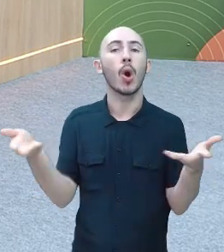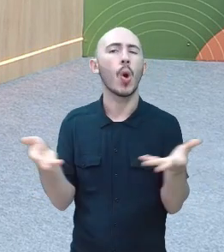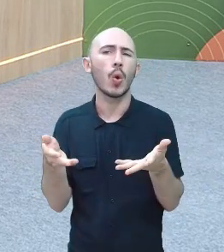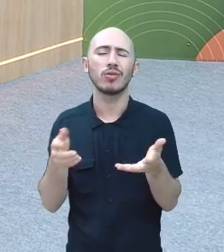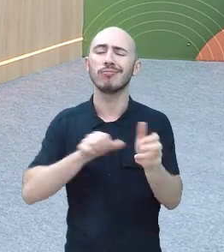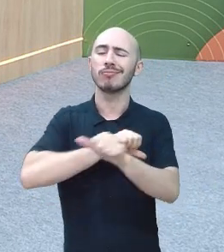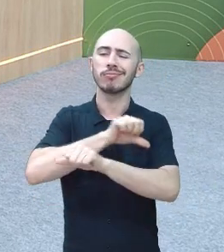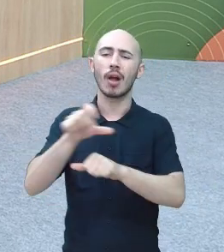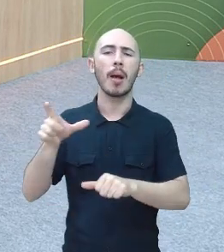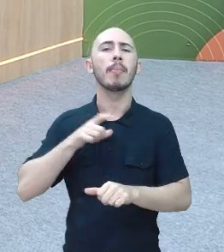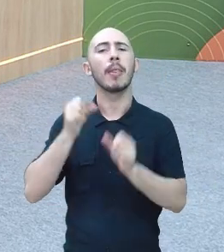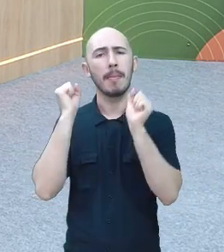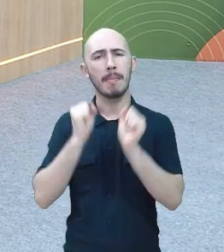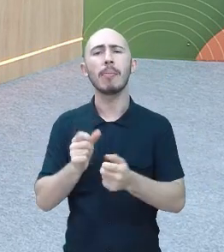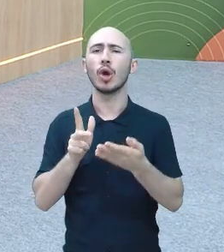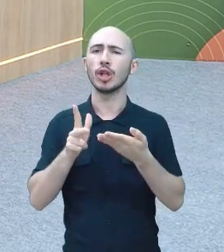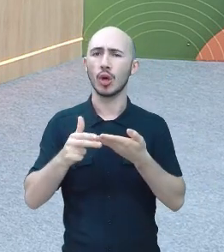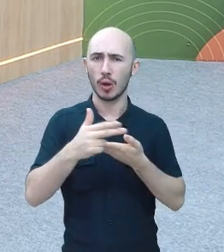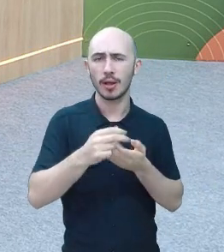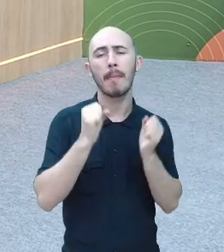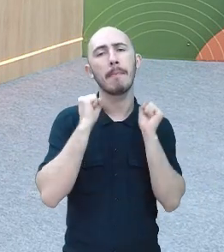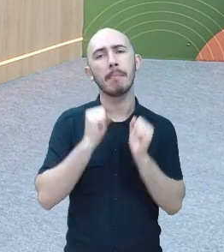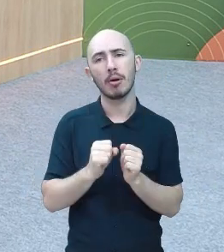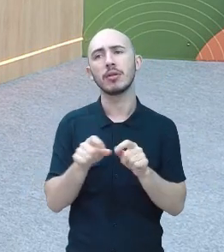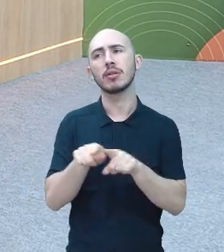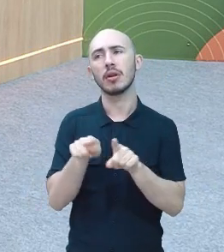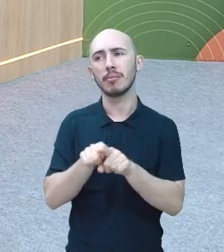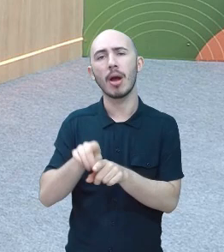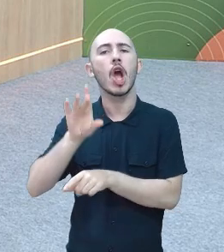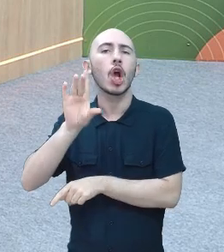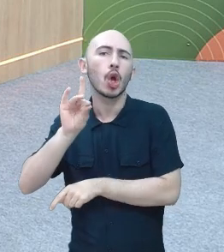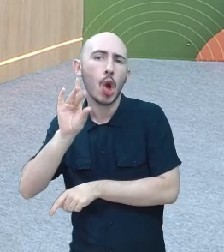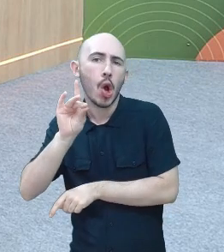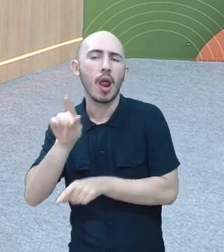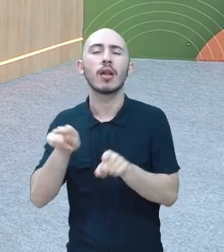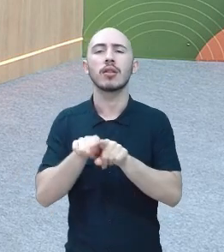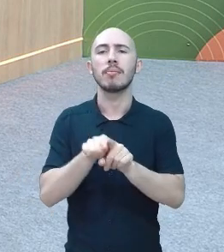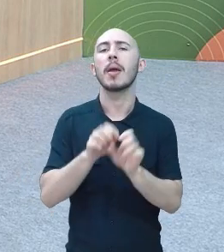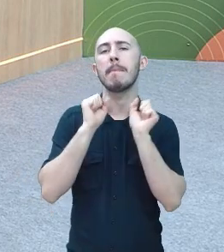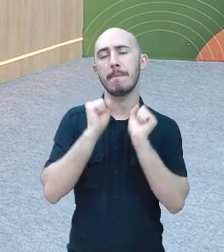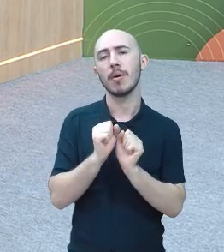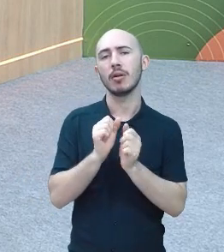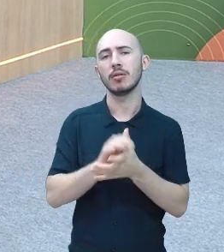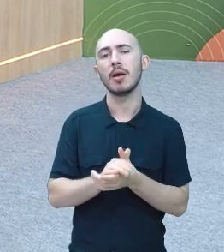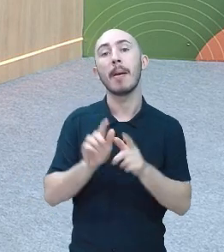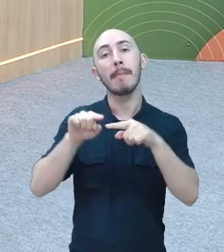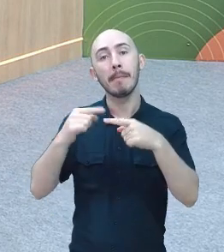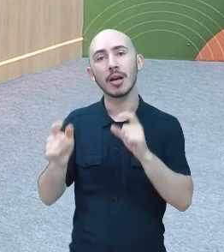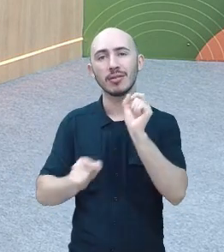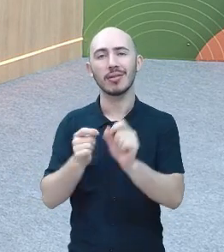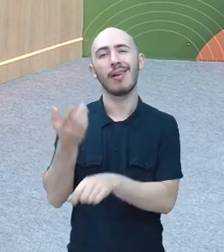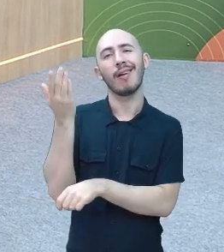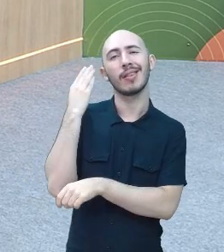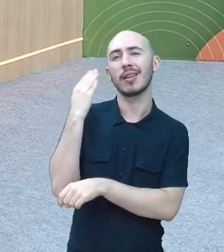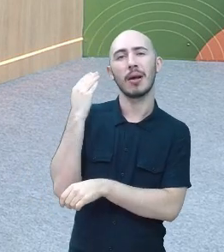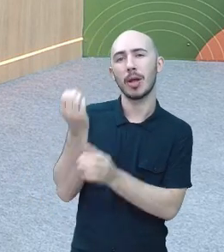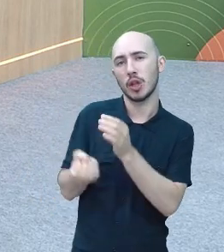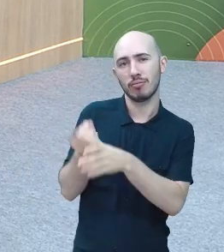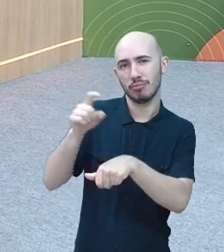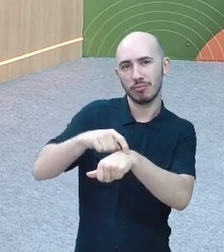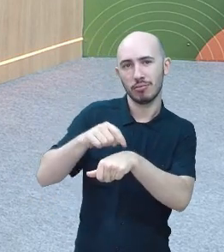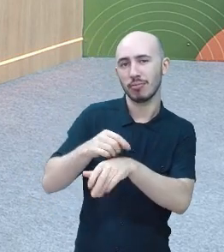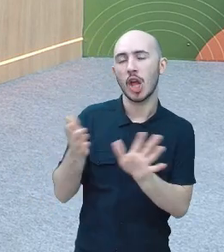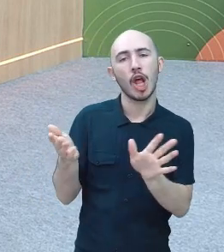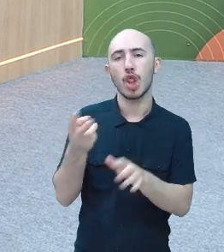pode recortar e fazer colagem, né, de papéis. Contudo, antigamente, quando surgiu, isso não